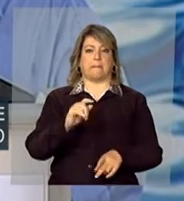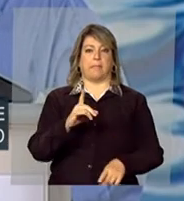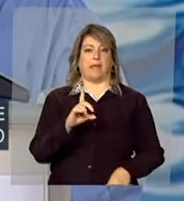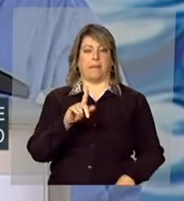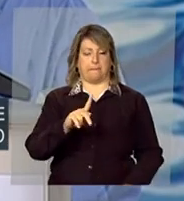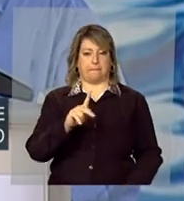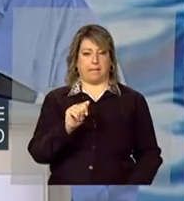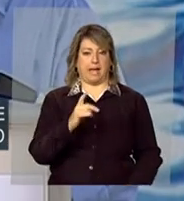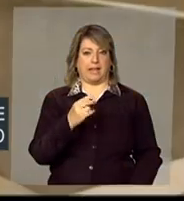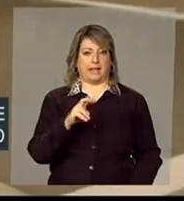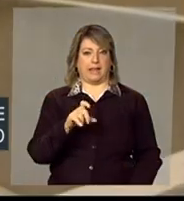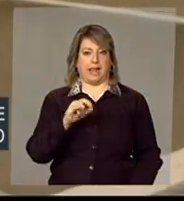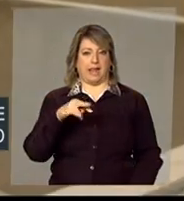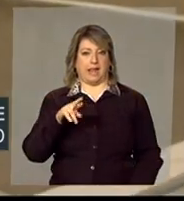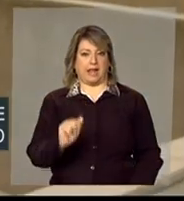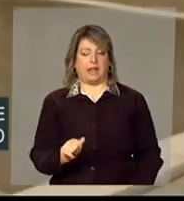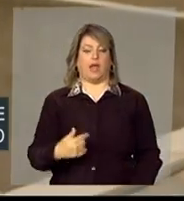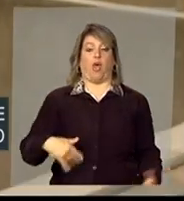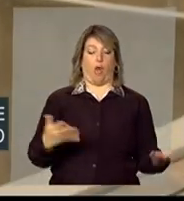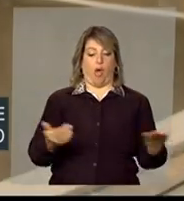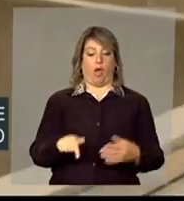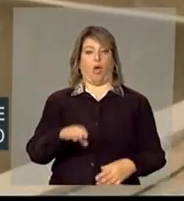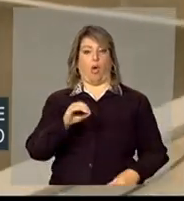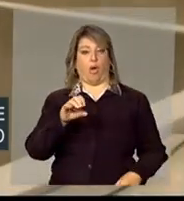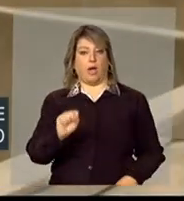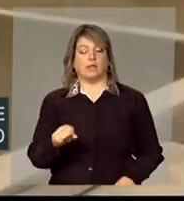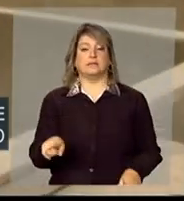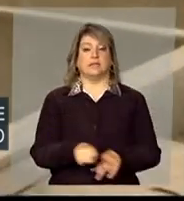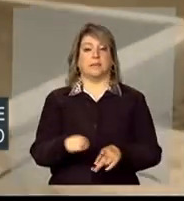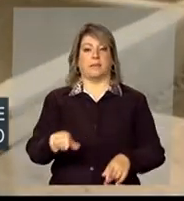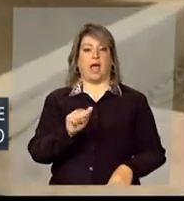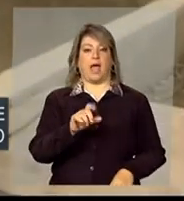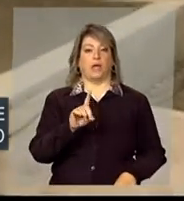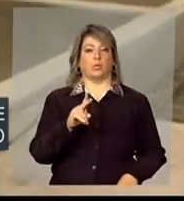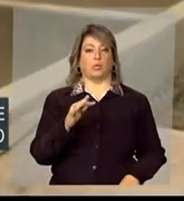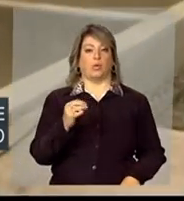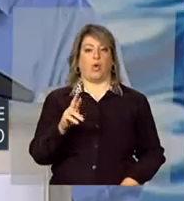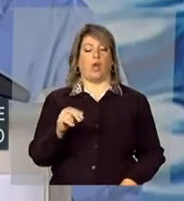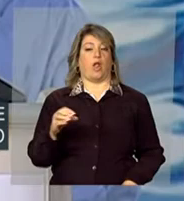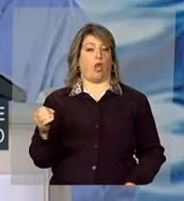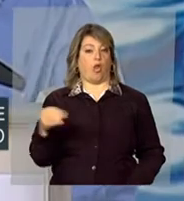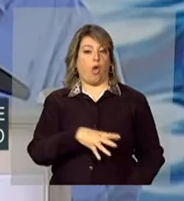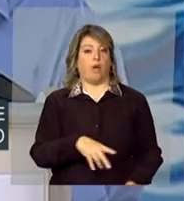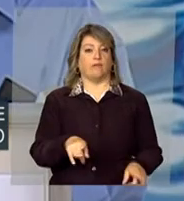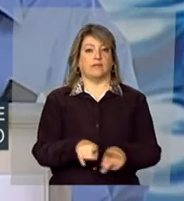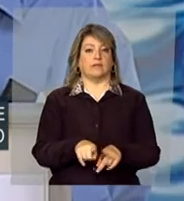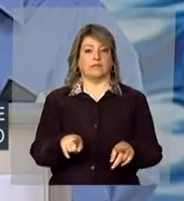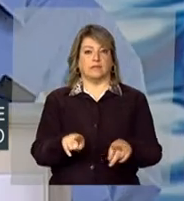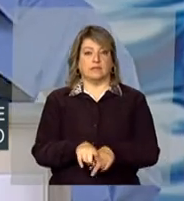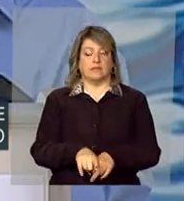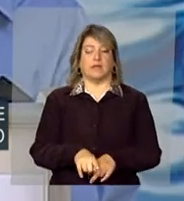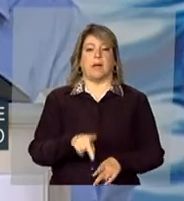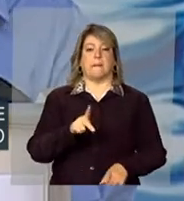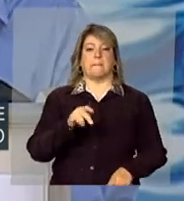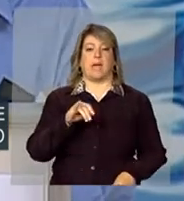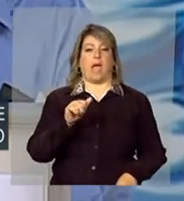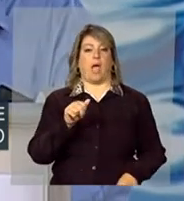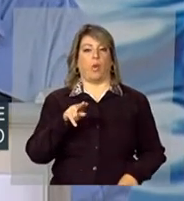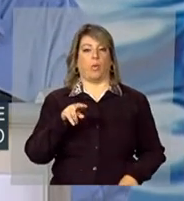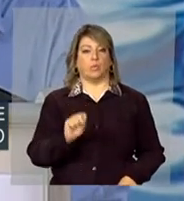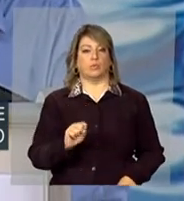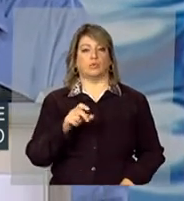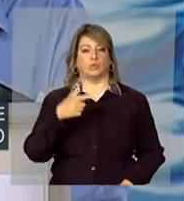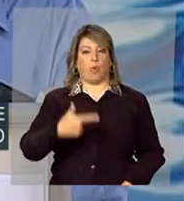a ordem de serviço, como a adutora nova de Boicaina e Piaus 2, que vai levar água